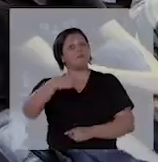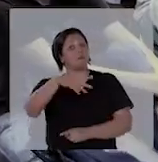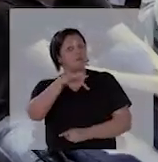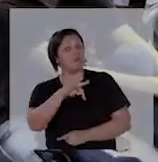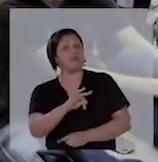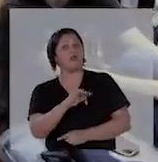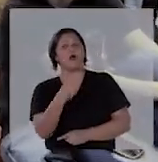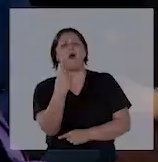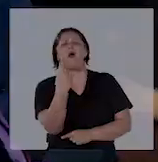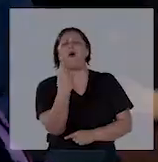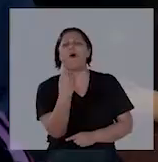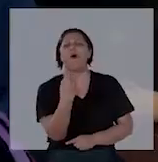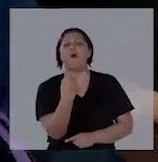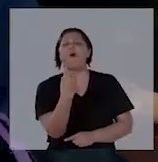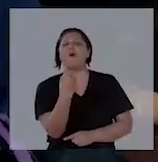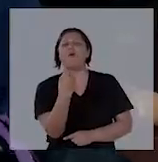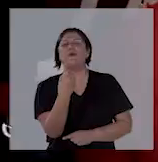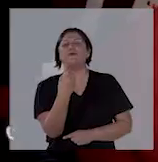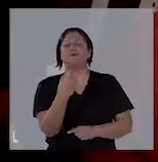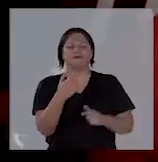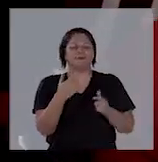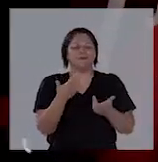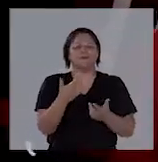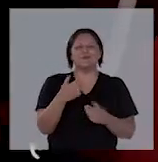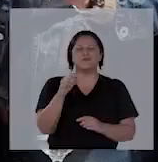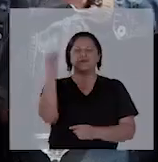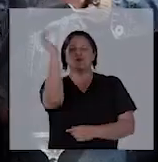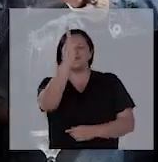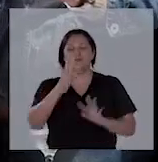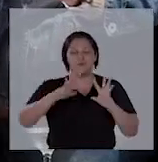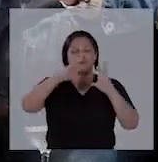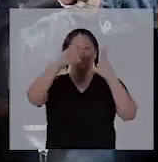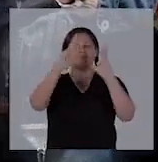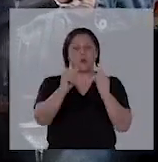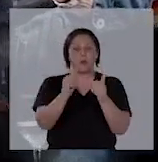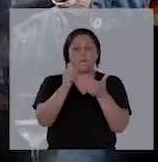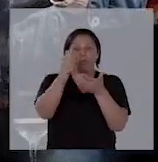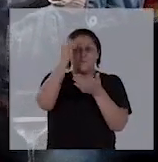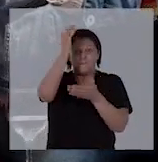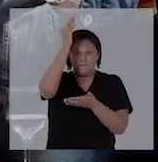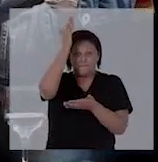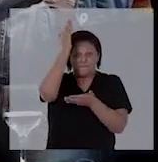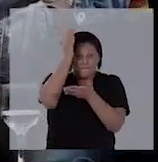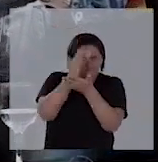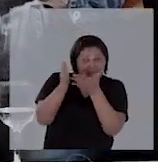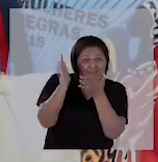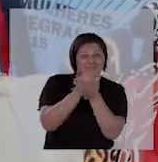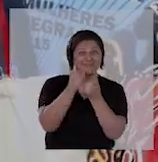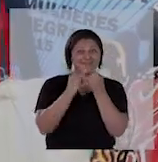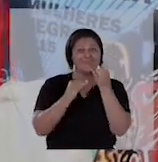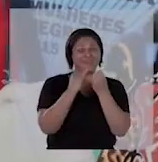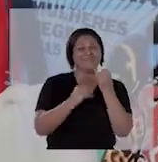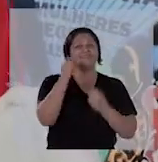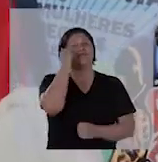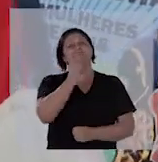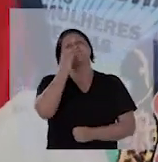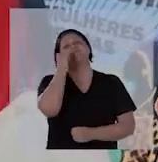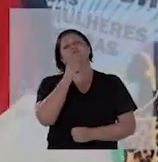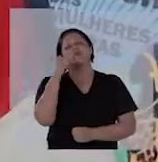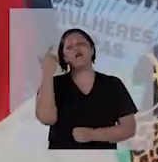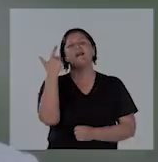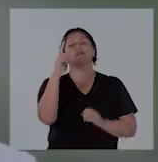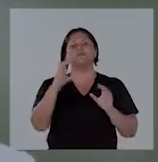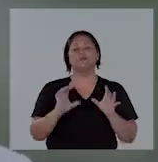além disso o pt é o único partido do brasil que tem a vontade dos cargos de direção ocupada por